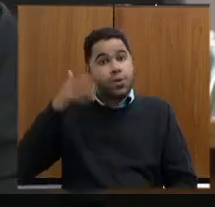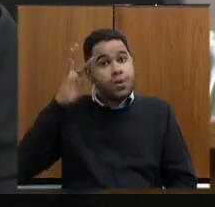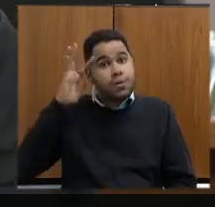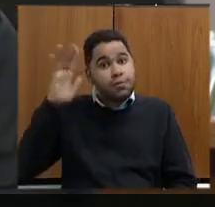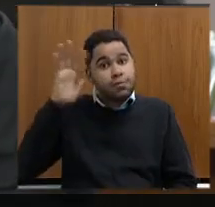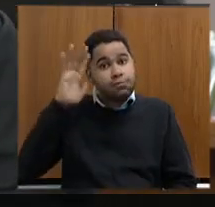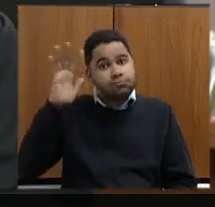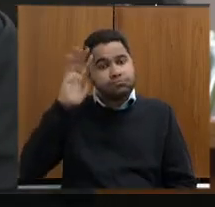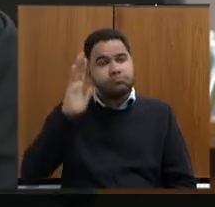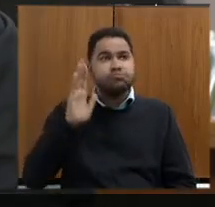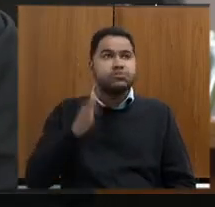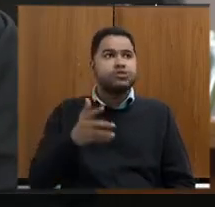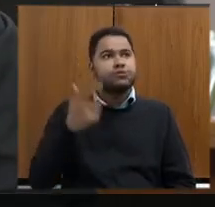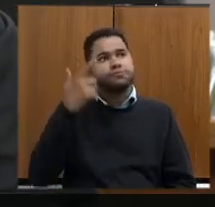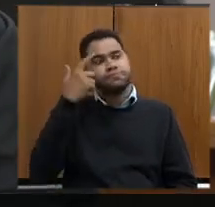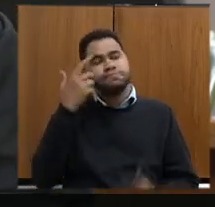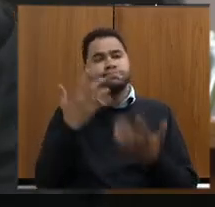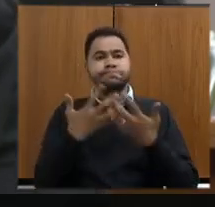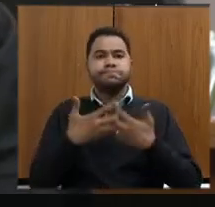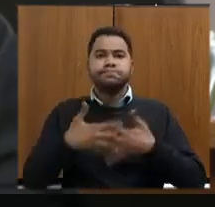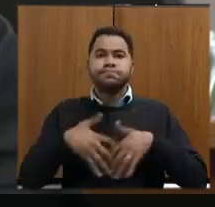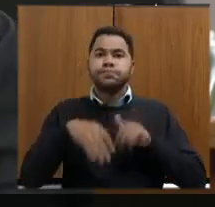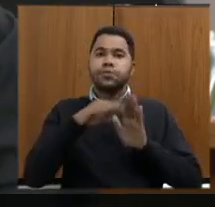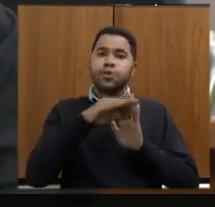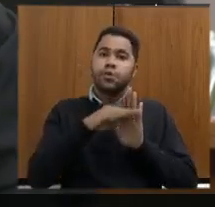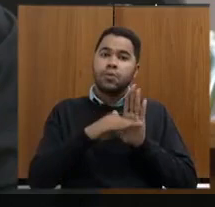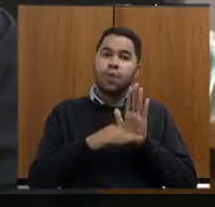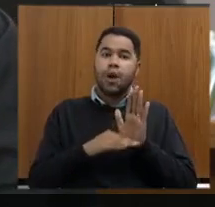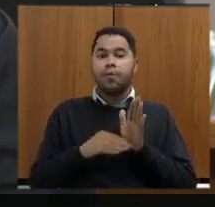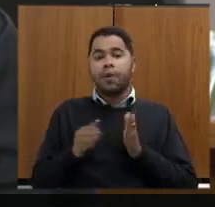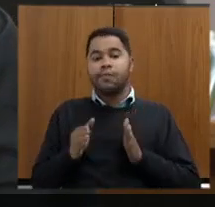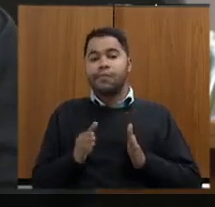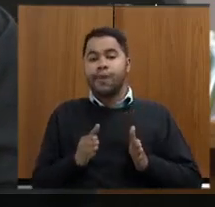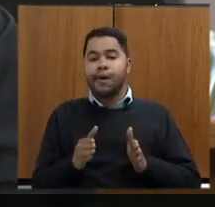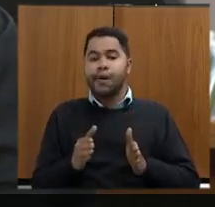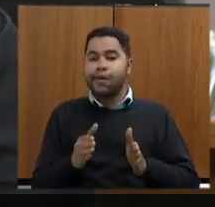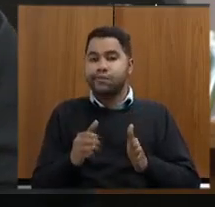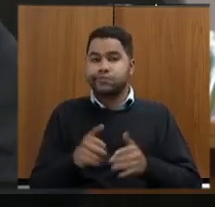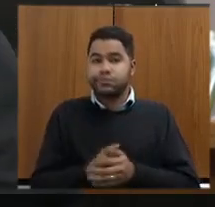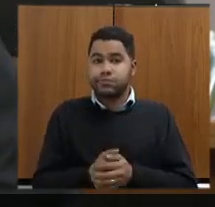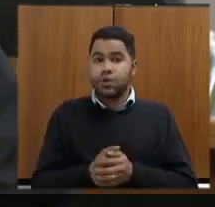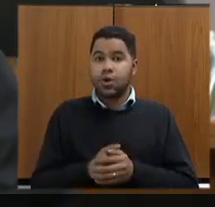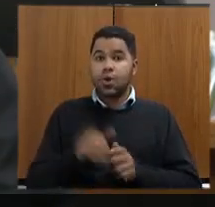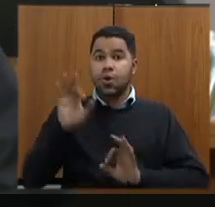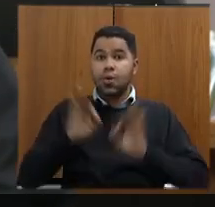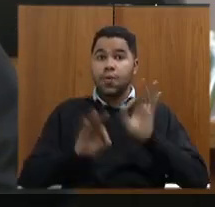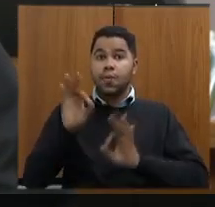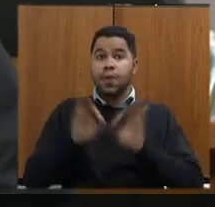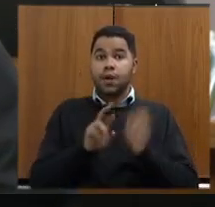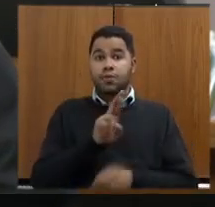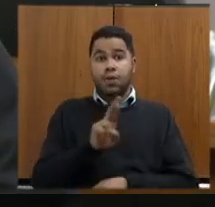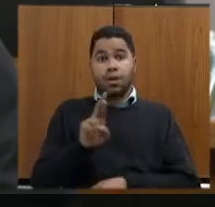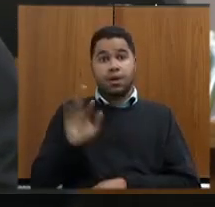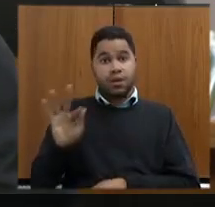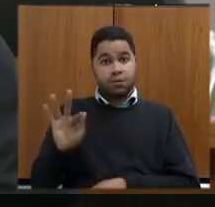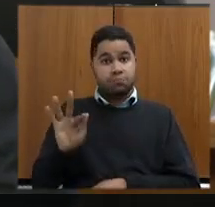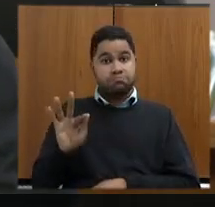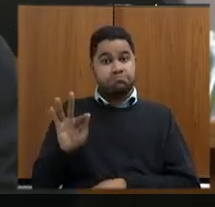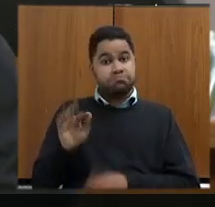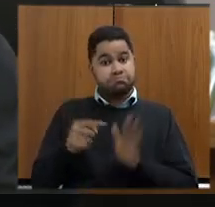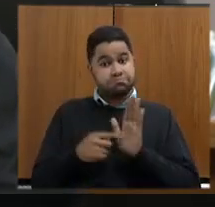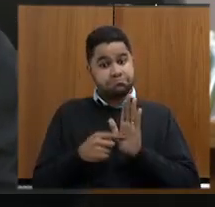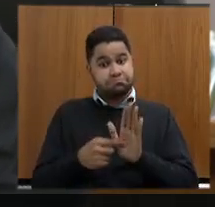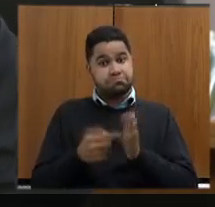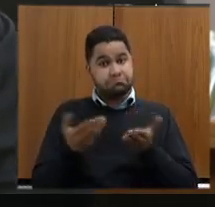que ele tenha já em mente um esboço ou diretrizes de um plano de recuperação fiscal que será